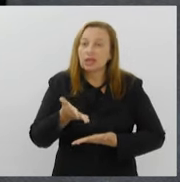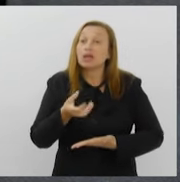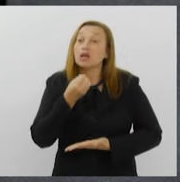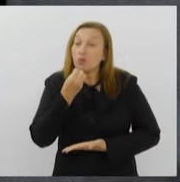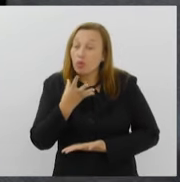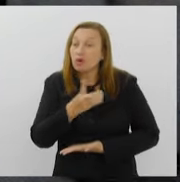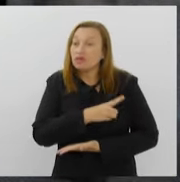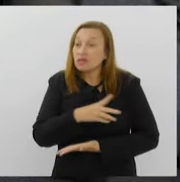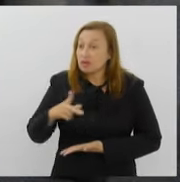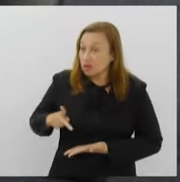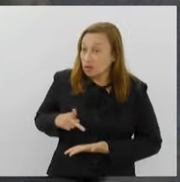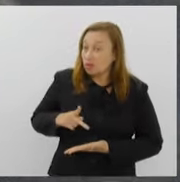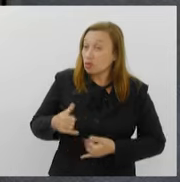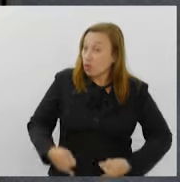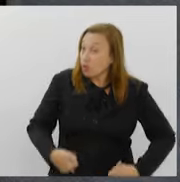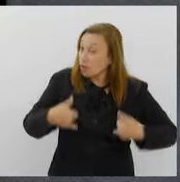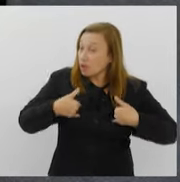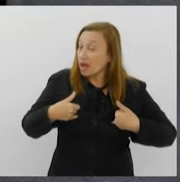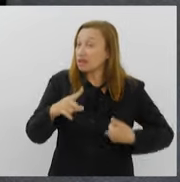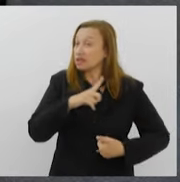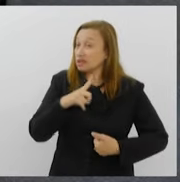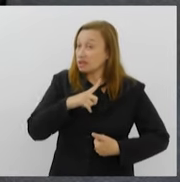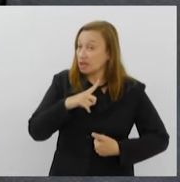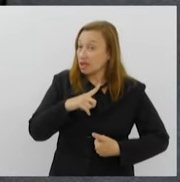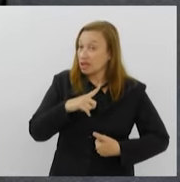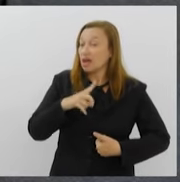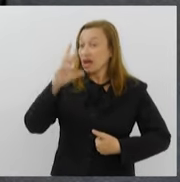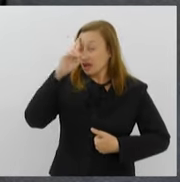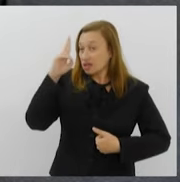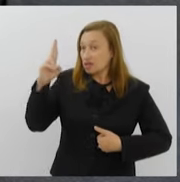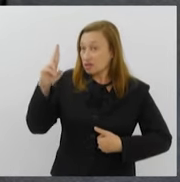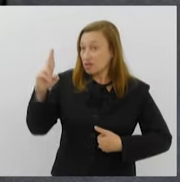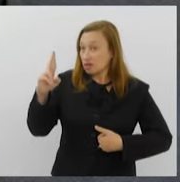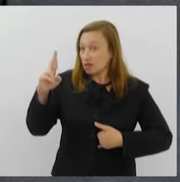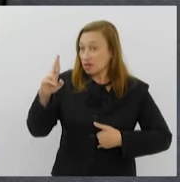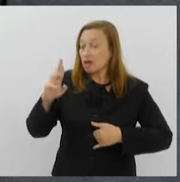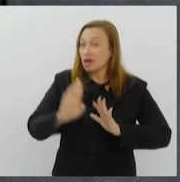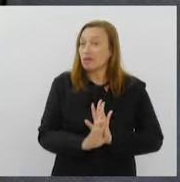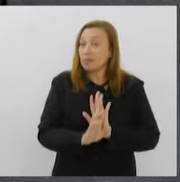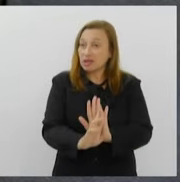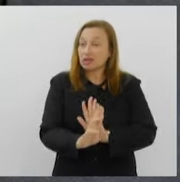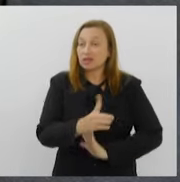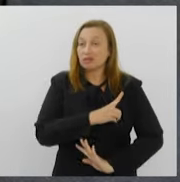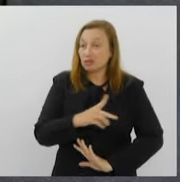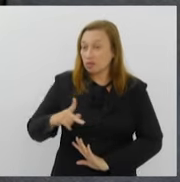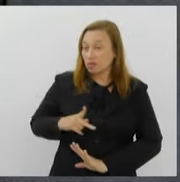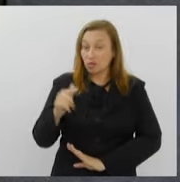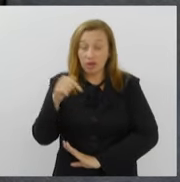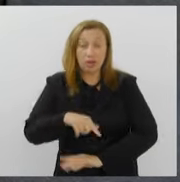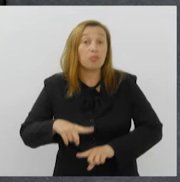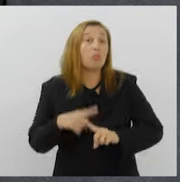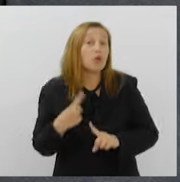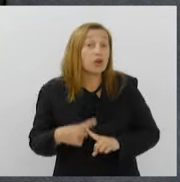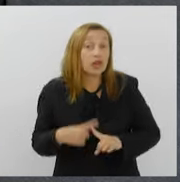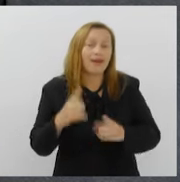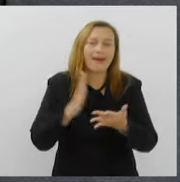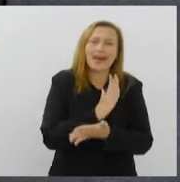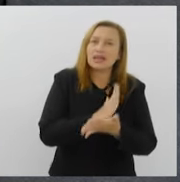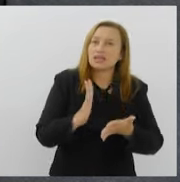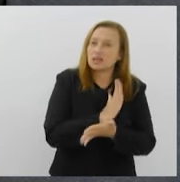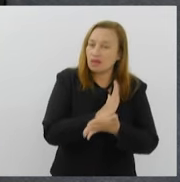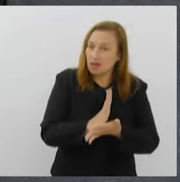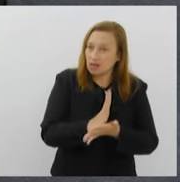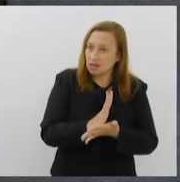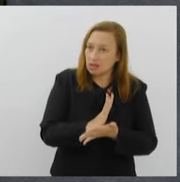que a Defensoria devia se orgulhar de ter Vossa Excelência representando institucionalmente a Defensoria Pública aqui, porque às vezes que a